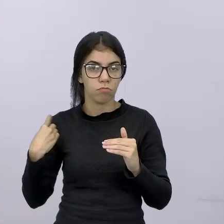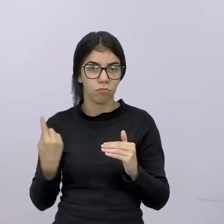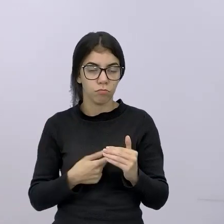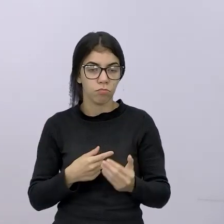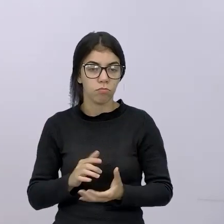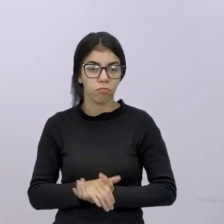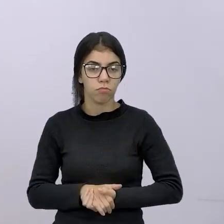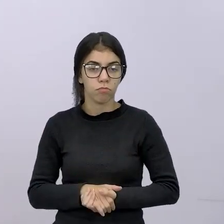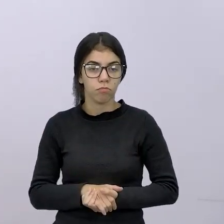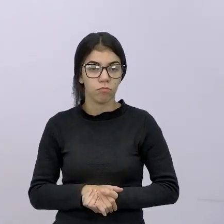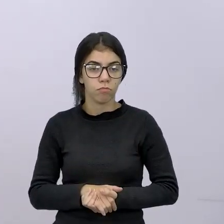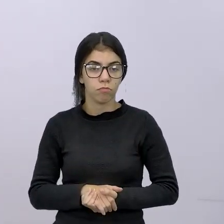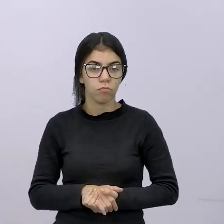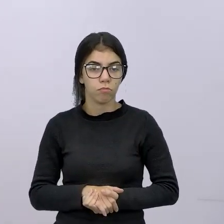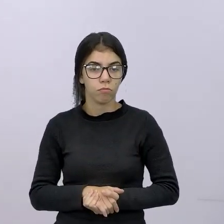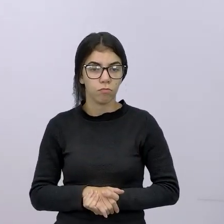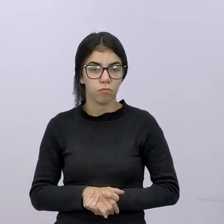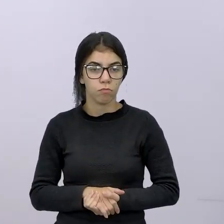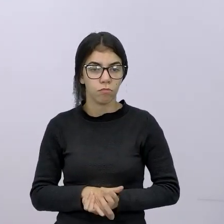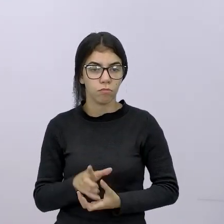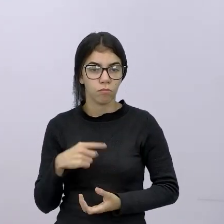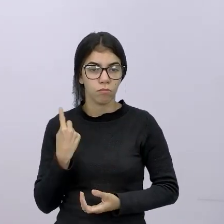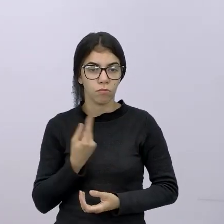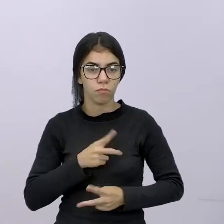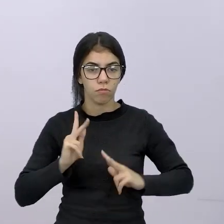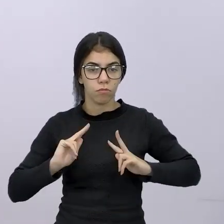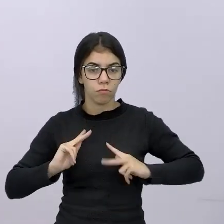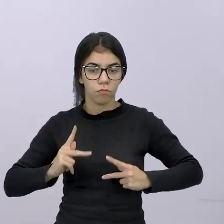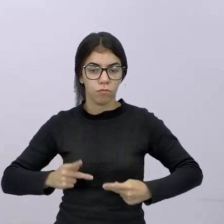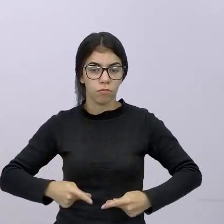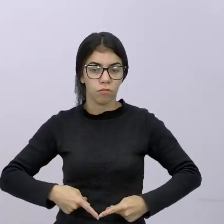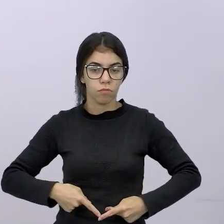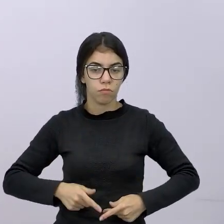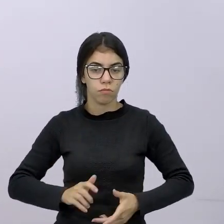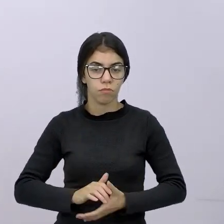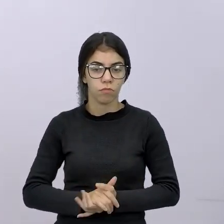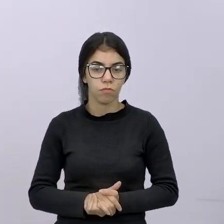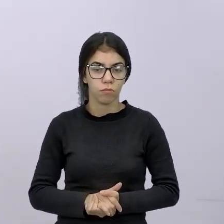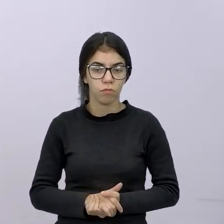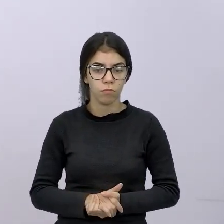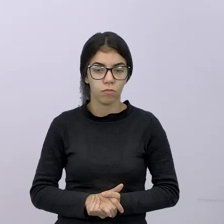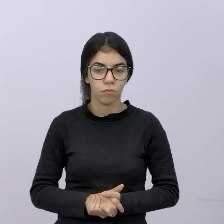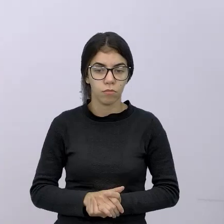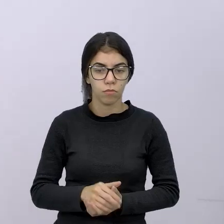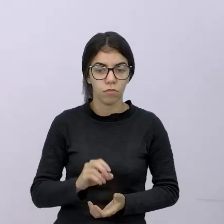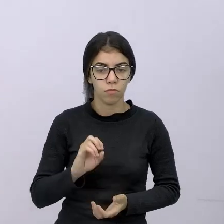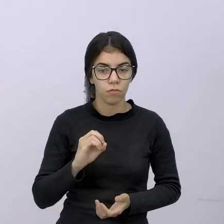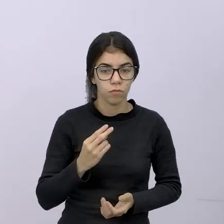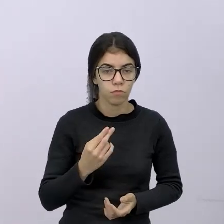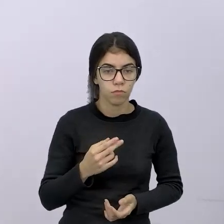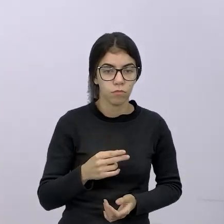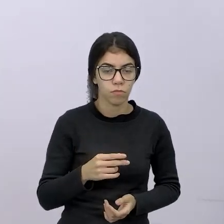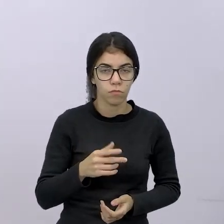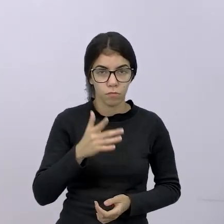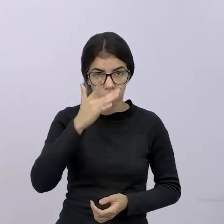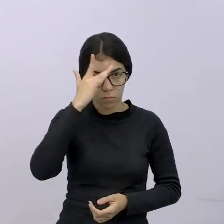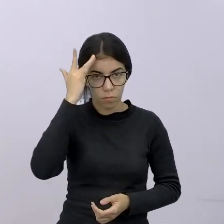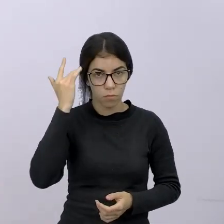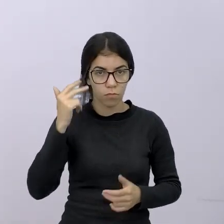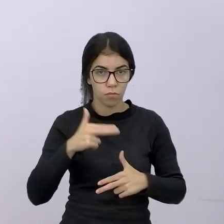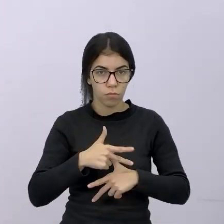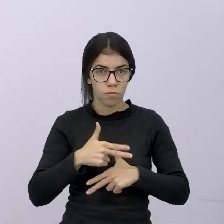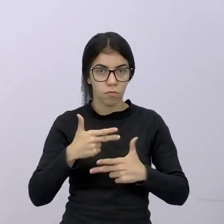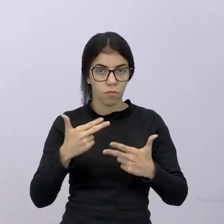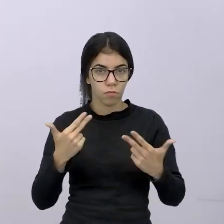nós, eu digo, seres humanos, né, enfim, ou pessoas de uma determinada etnia ou de um